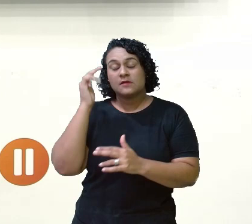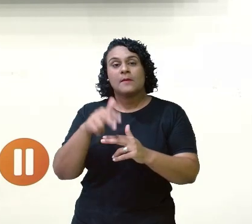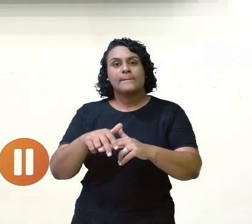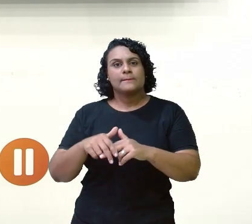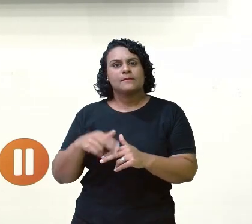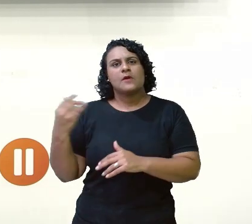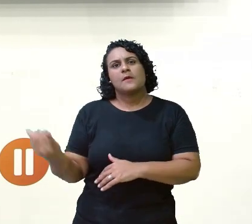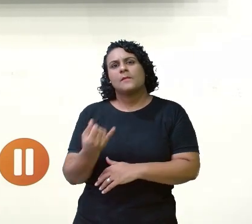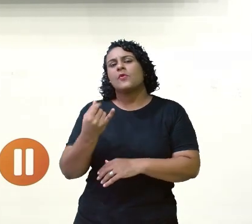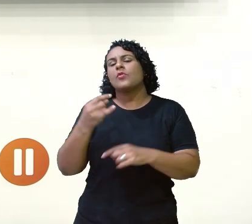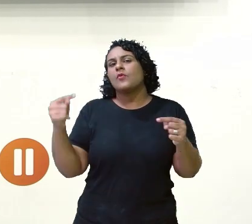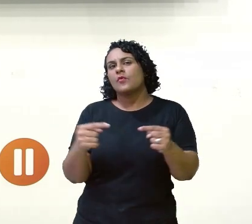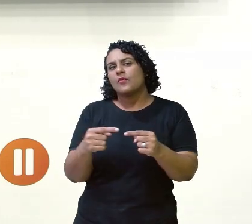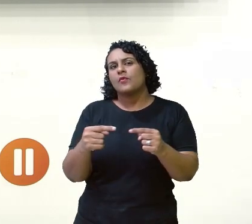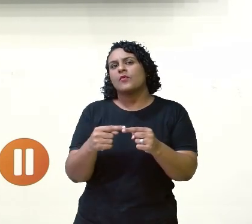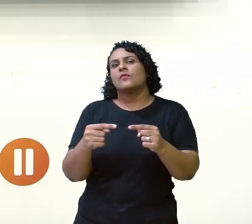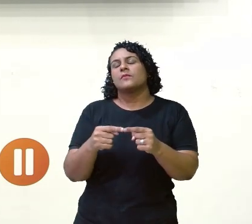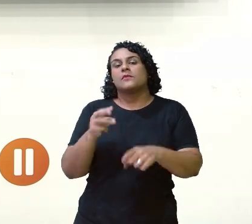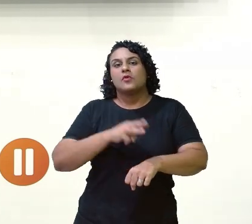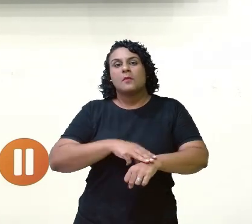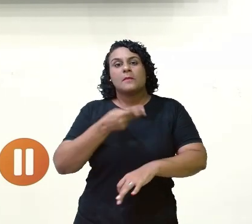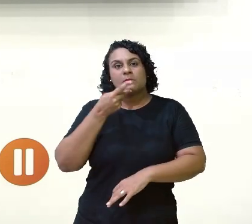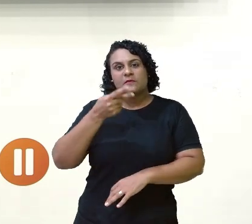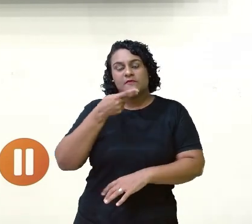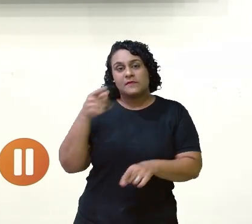na oralidade quanto na escrita.